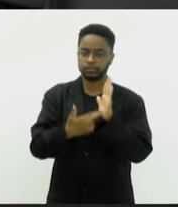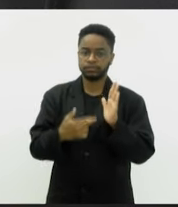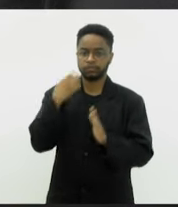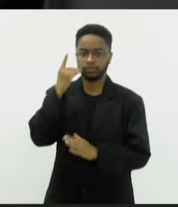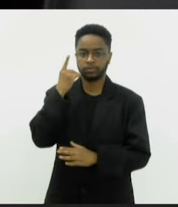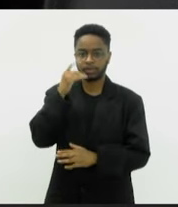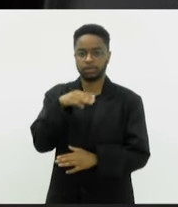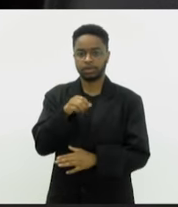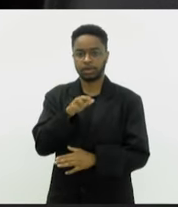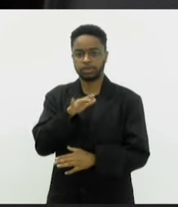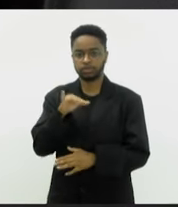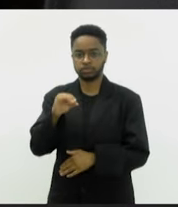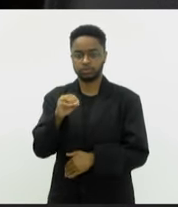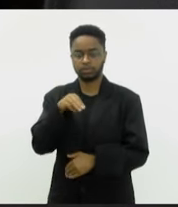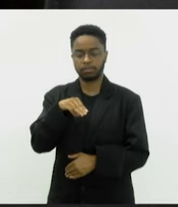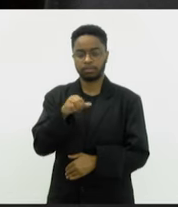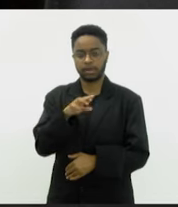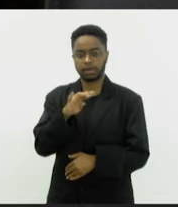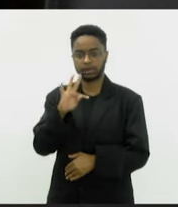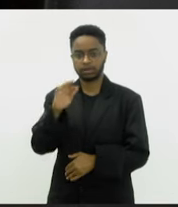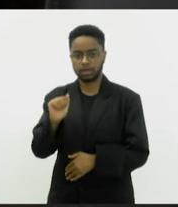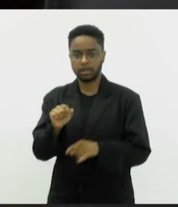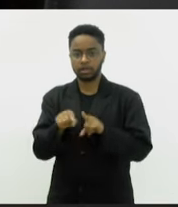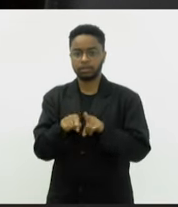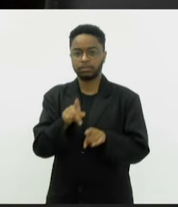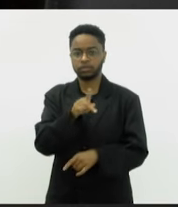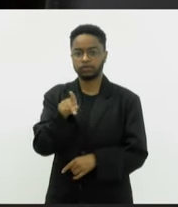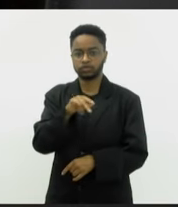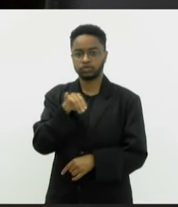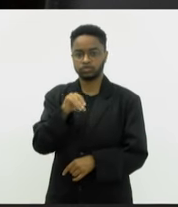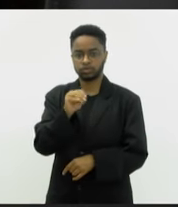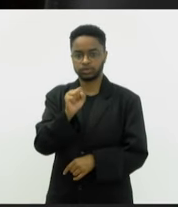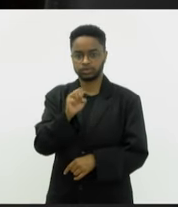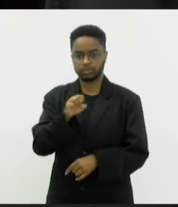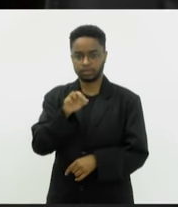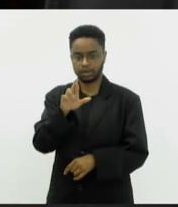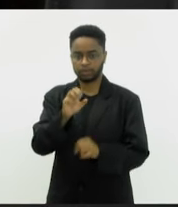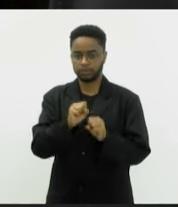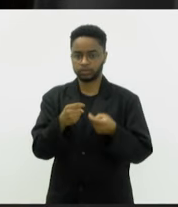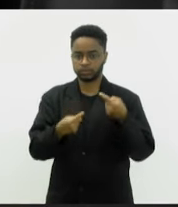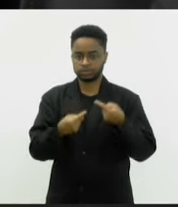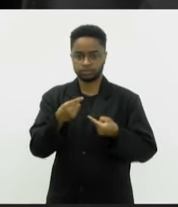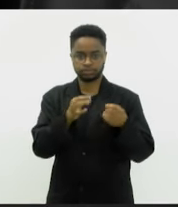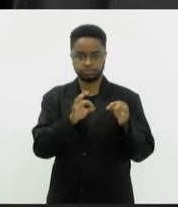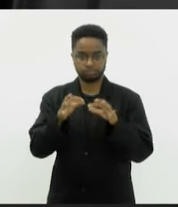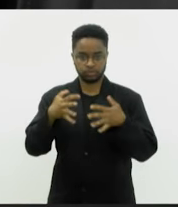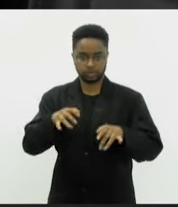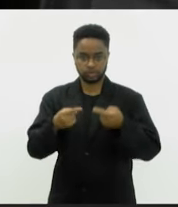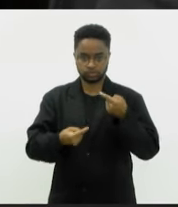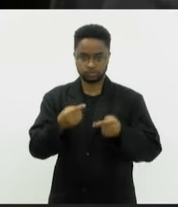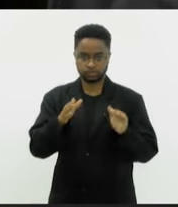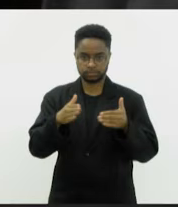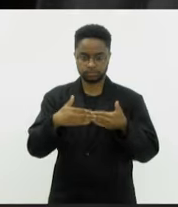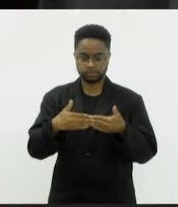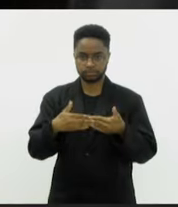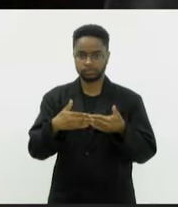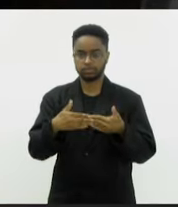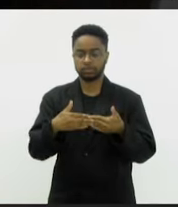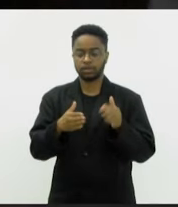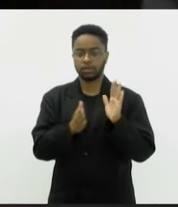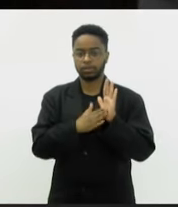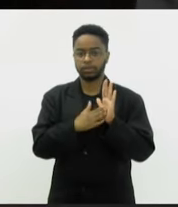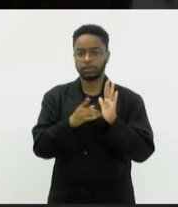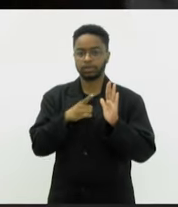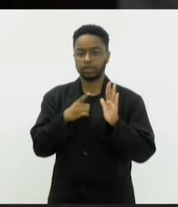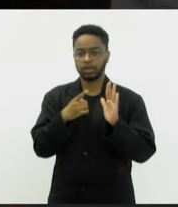deputados Márcio Pacheco, Marta Rocha e professor Josemar. Em discussão, não havendo quem queira discutir, encerrada a discussão, a presente